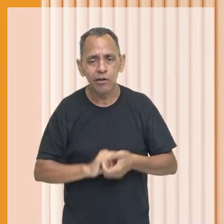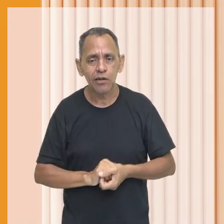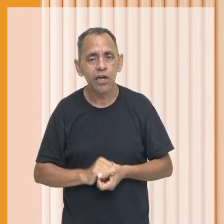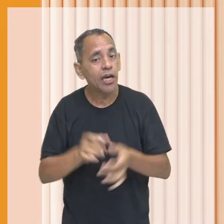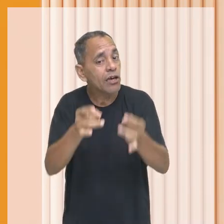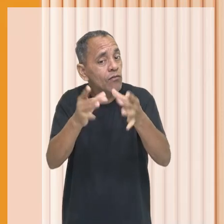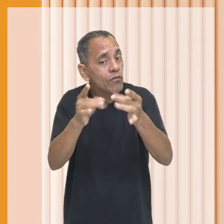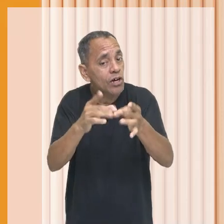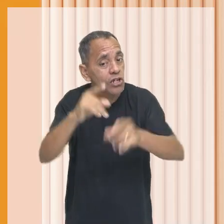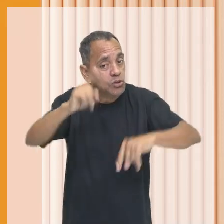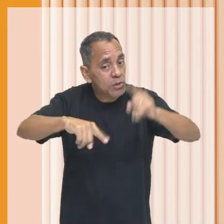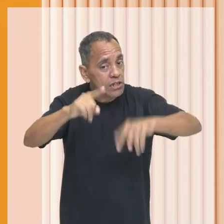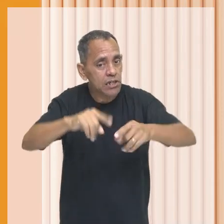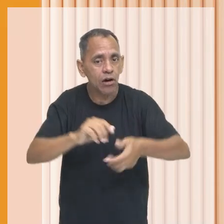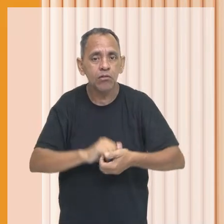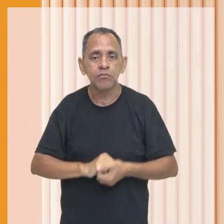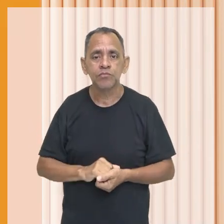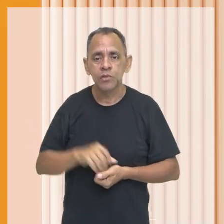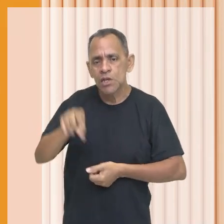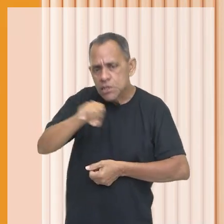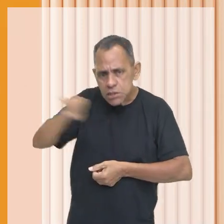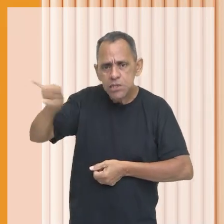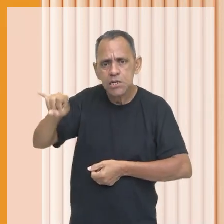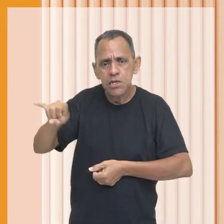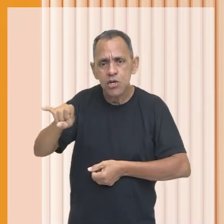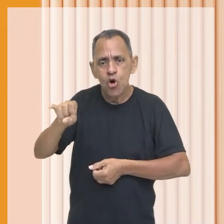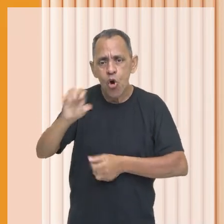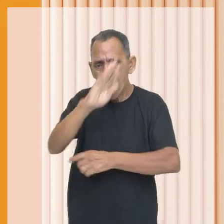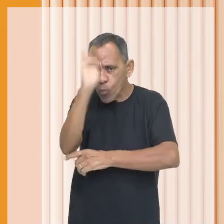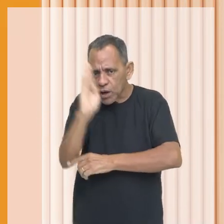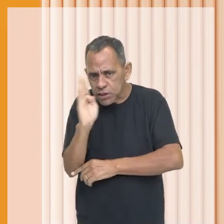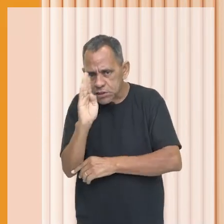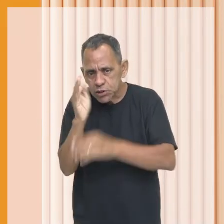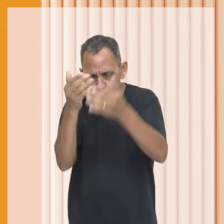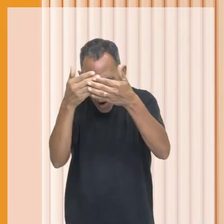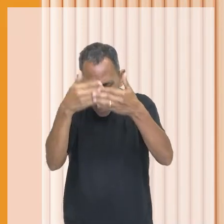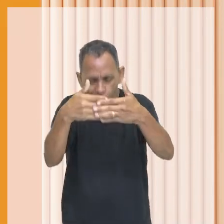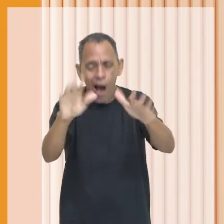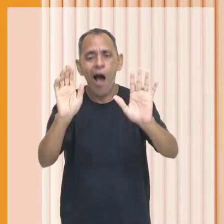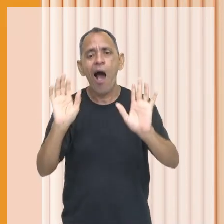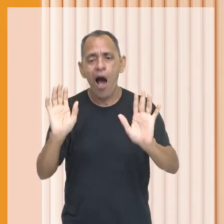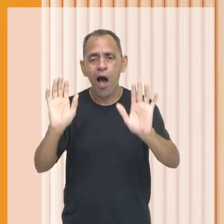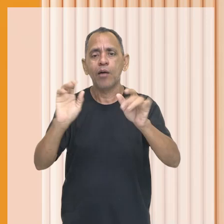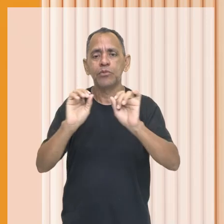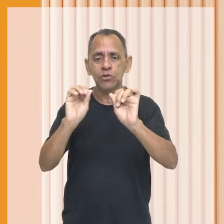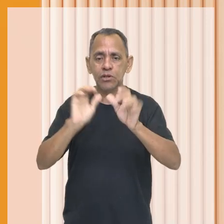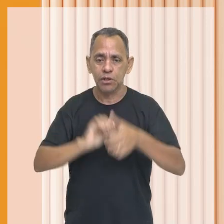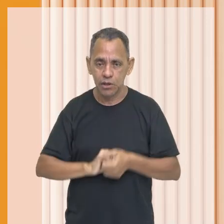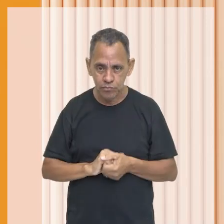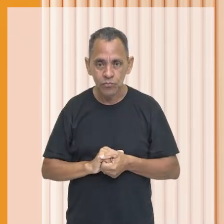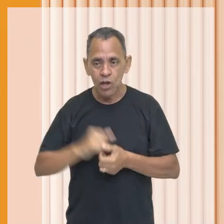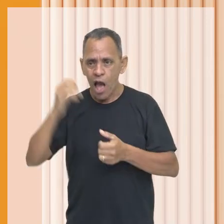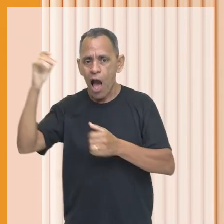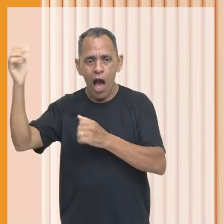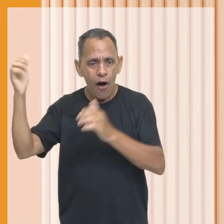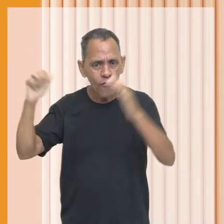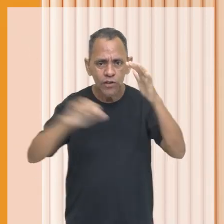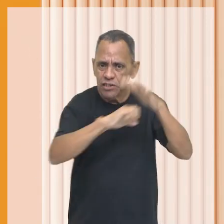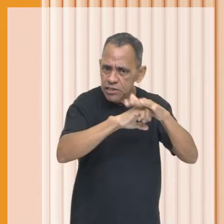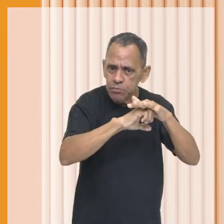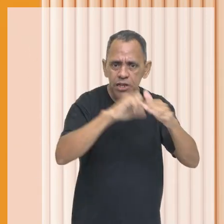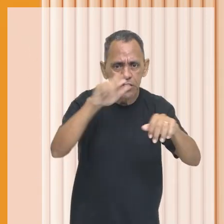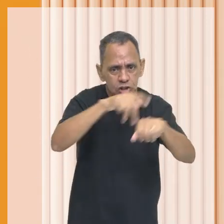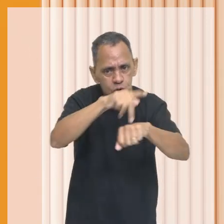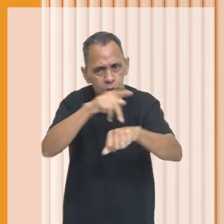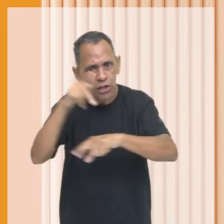abrirmos a economia nacional para que empresas estrangeiras venham e comecem também a concorrer com as empresas nacionais, todo mundo vai ter que